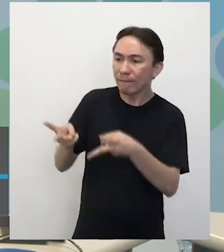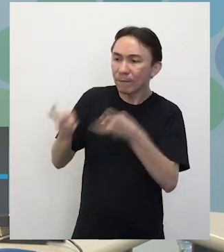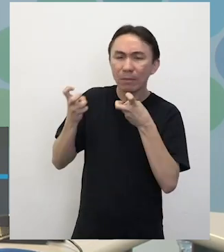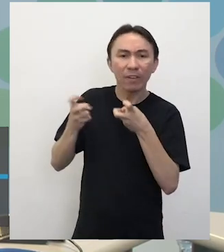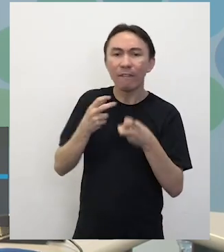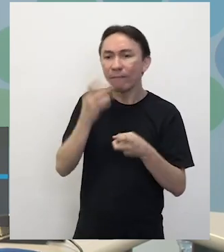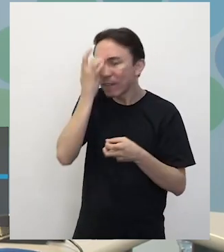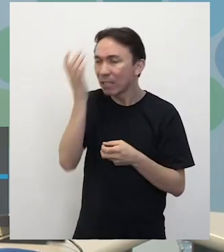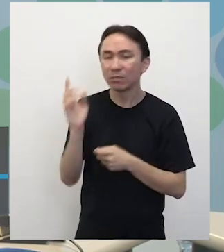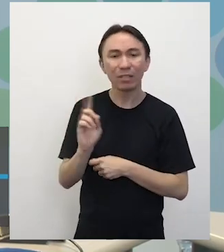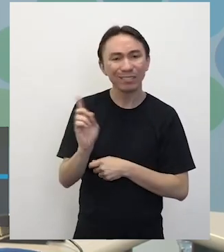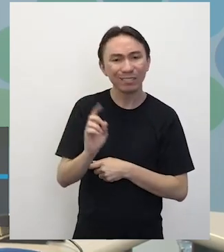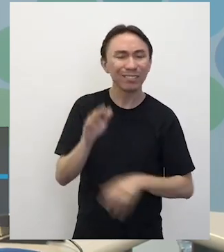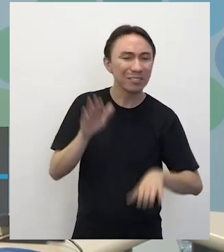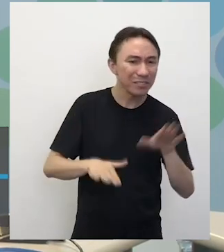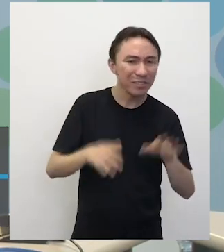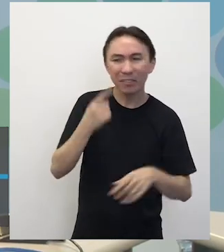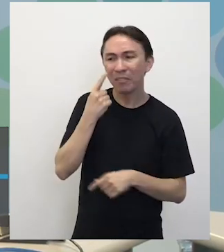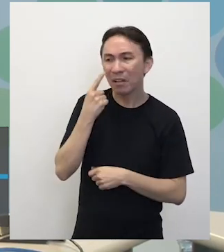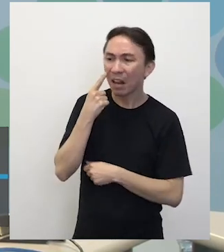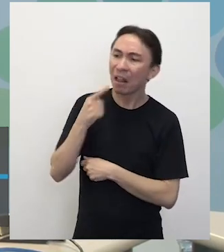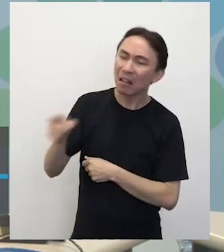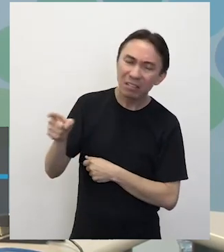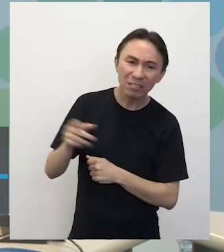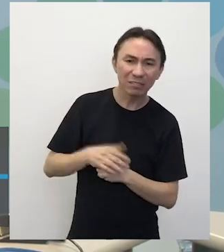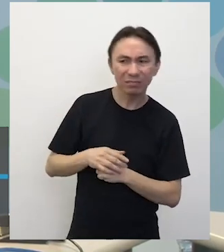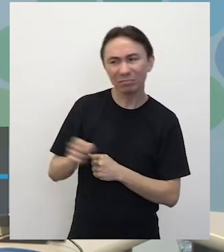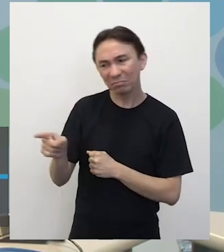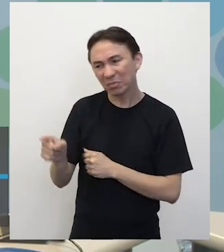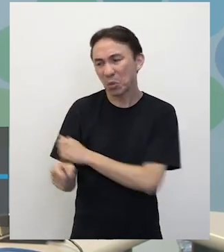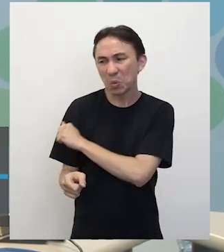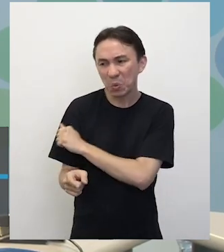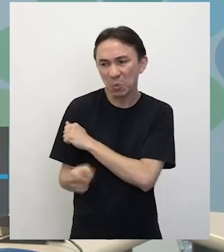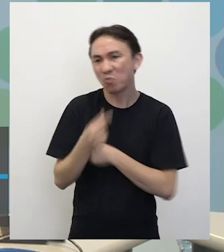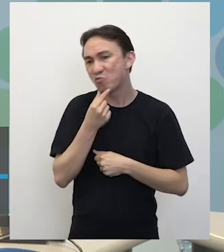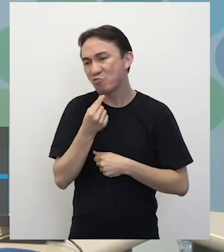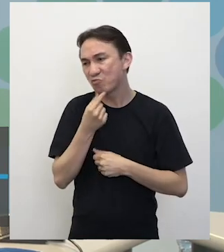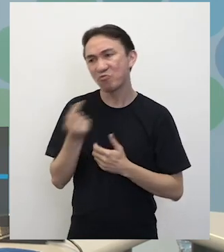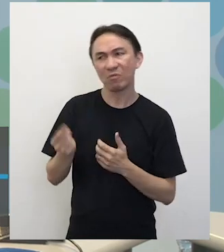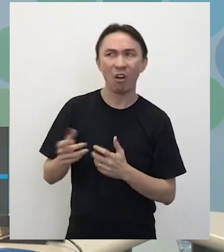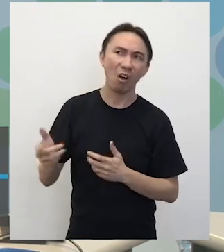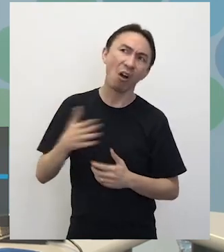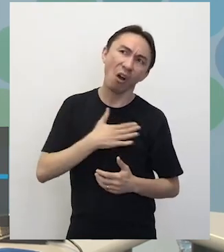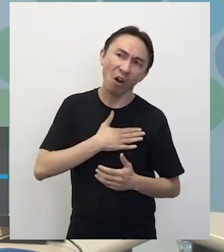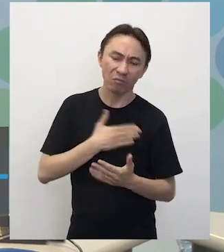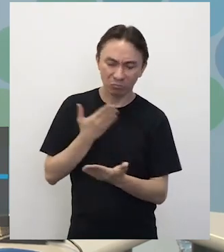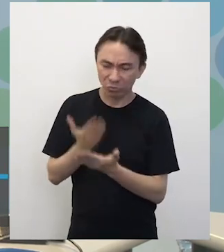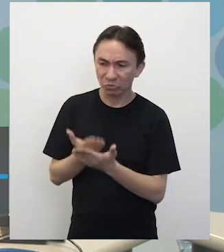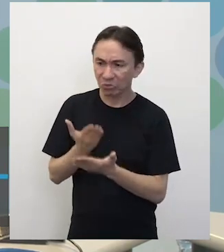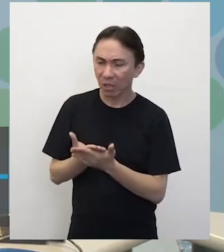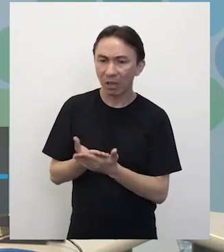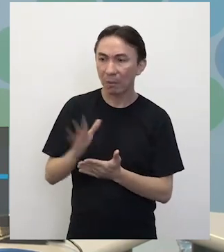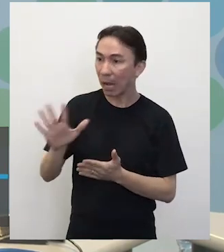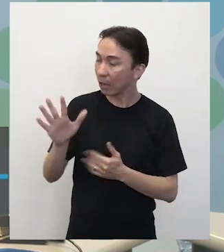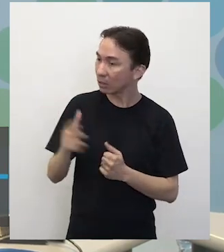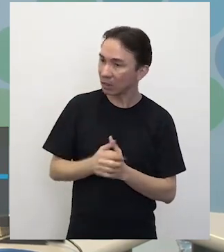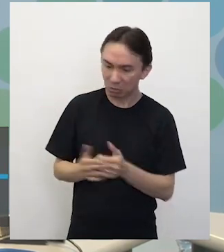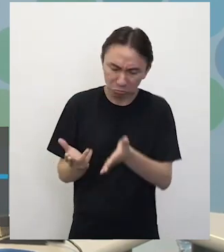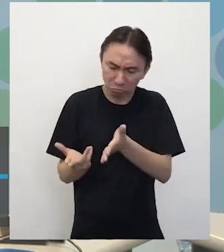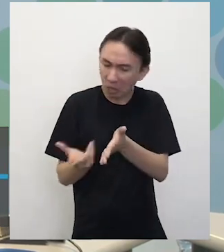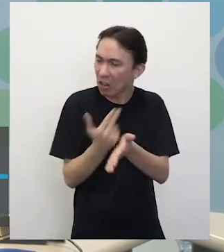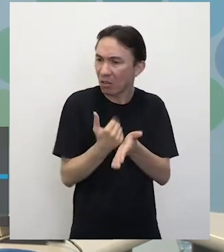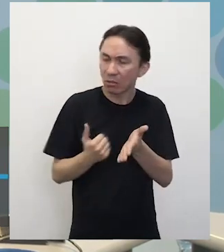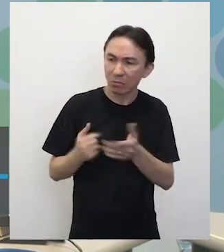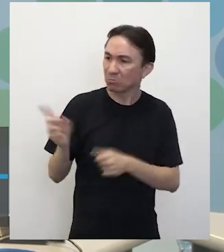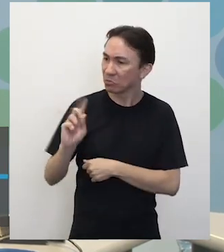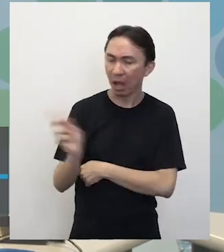esse menino aí, ele gosta de estudar e tal, mas ele provavelmente não desenha. Aí ele vai lá e te mostra um desenho fabuloso e você